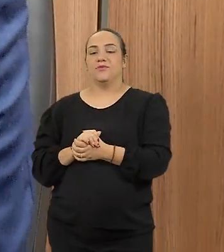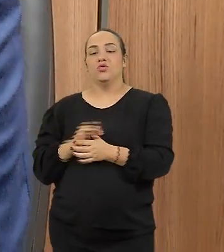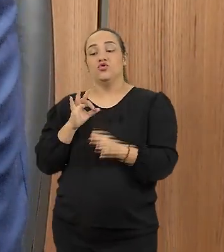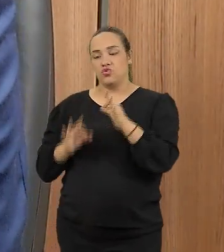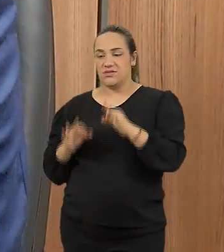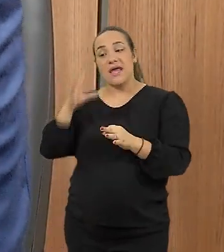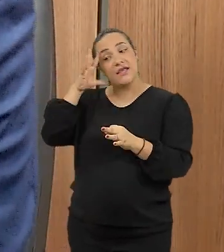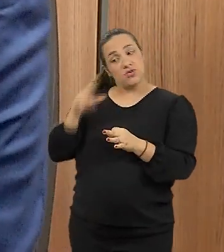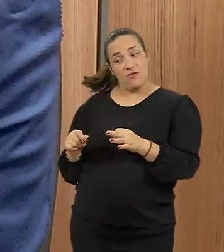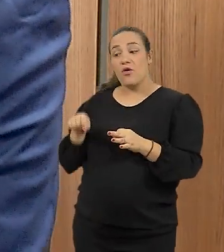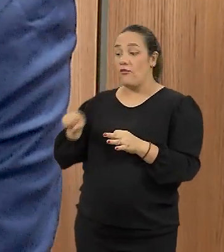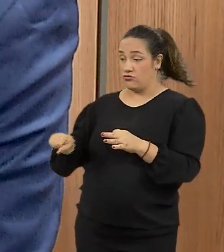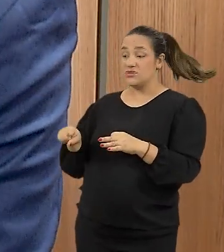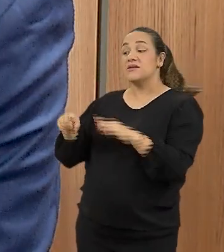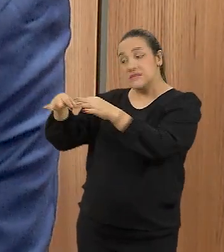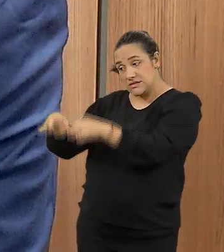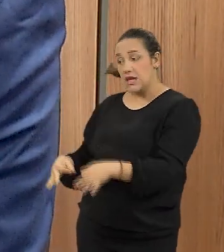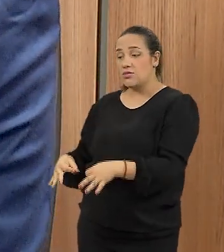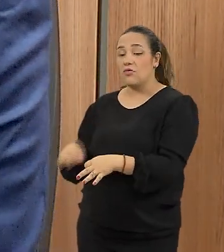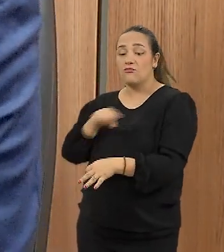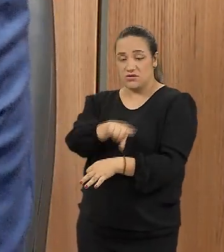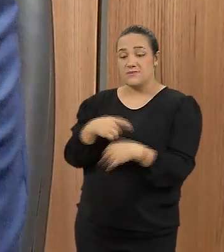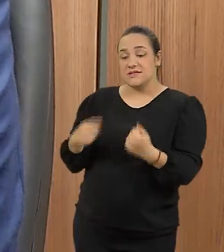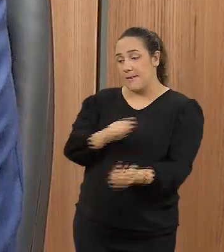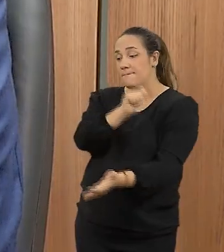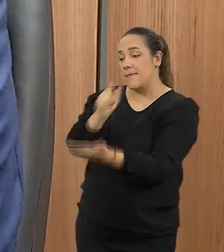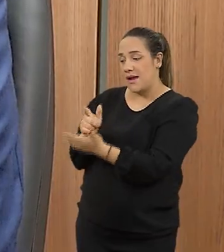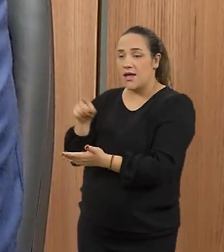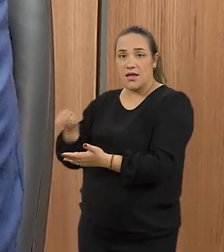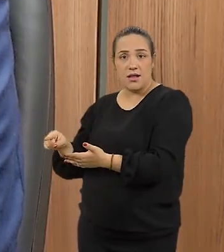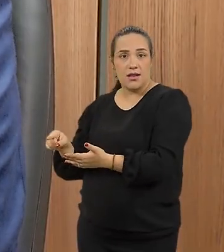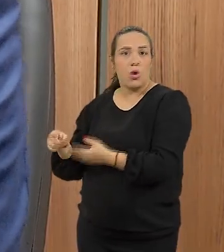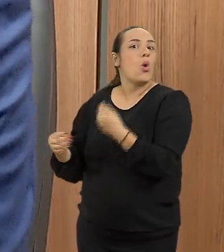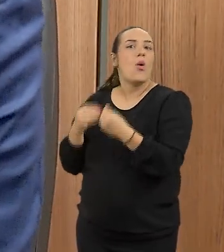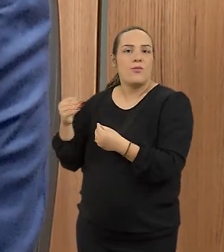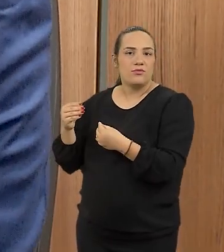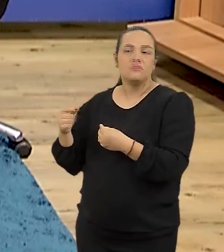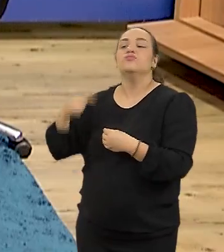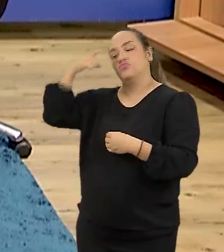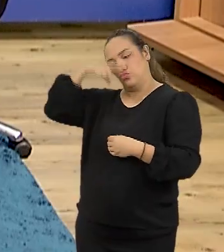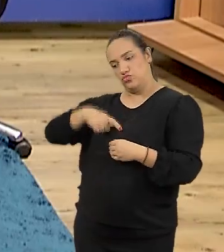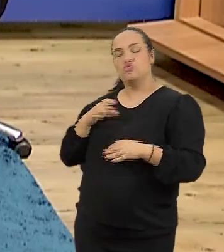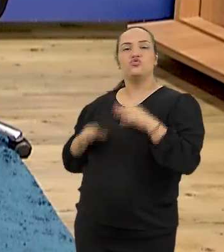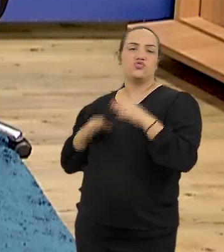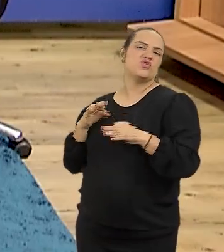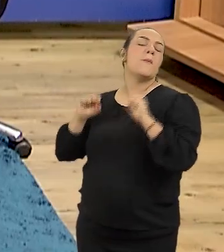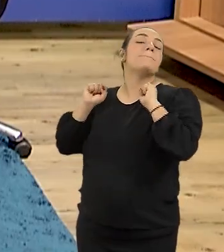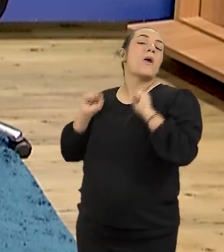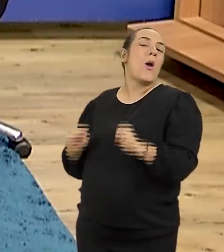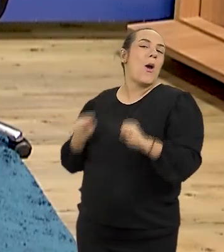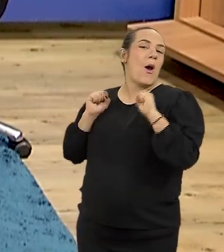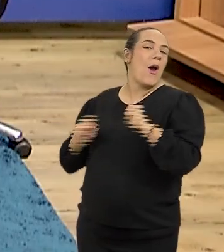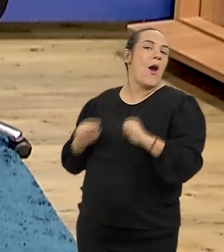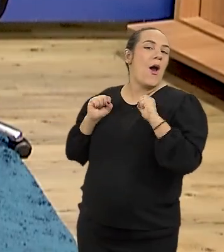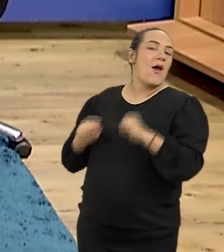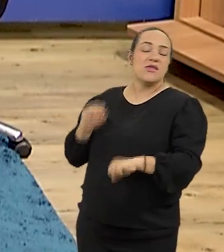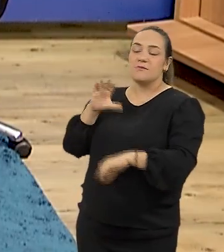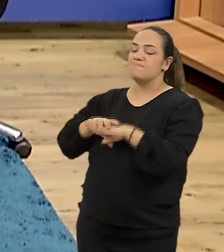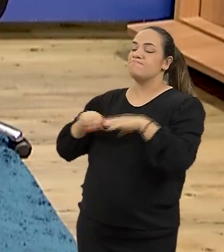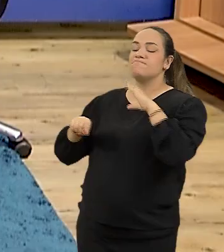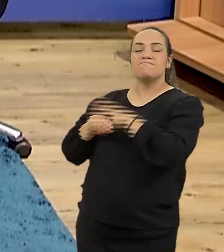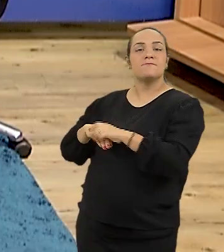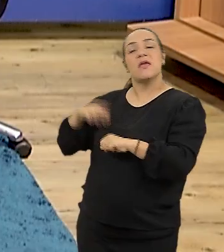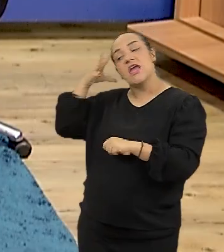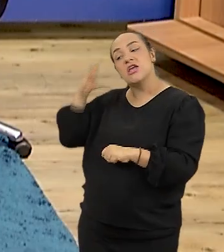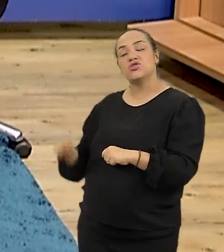juiz só tem como base a proporcionalidade e a sua razoabilidade, mas há um leque de opções